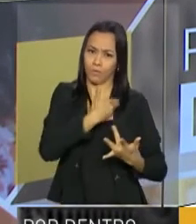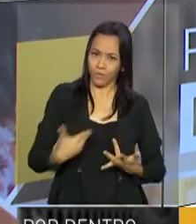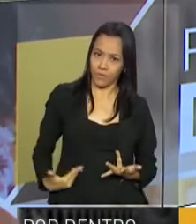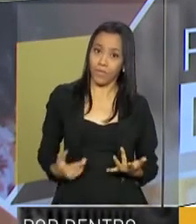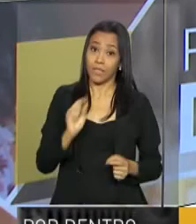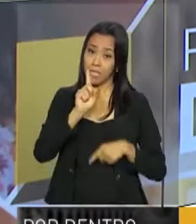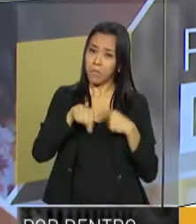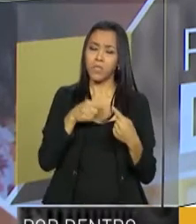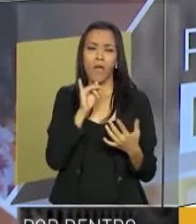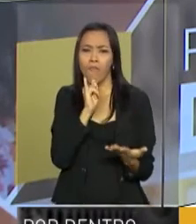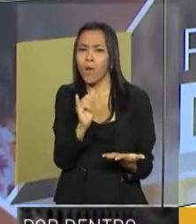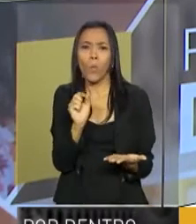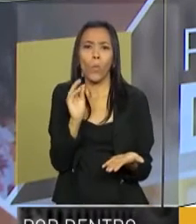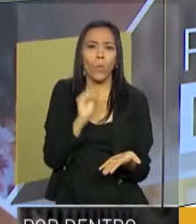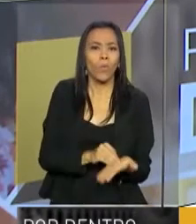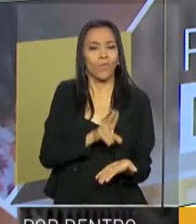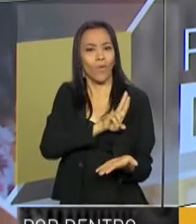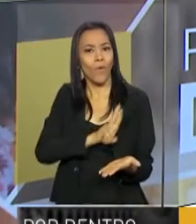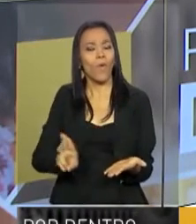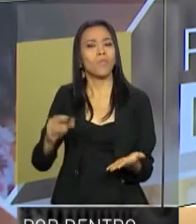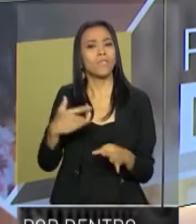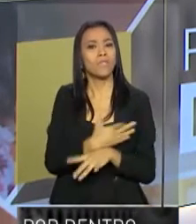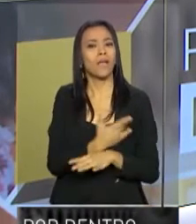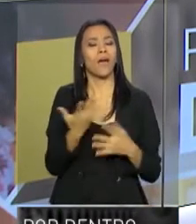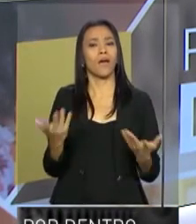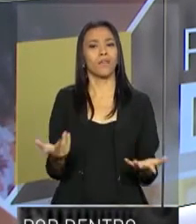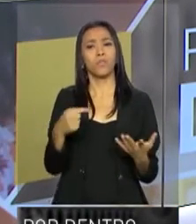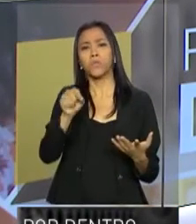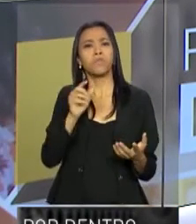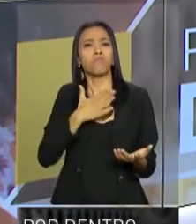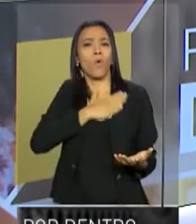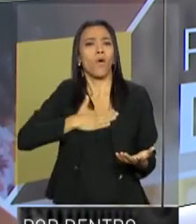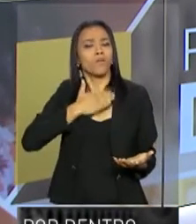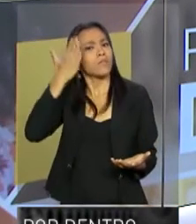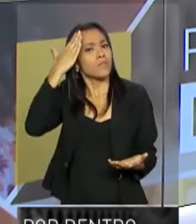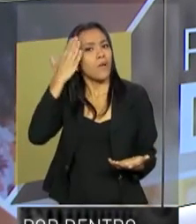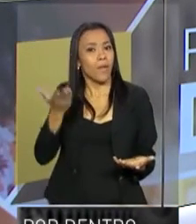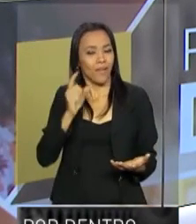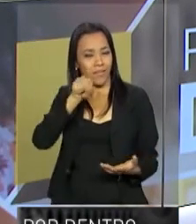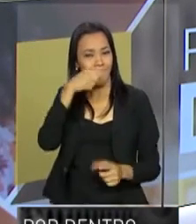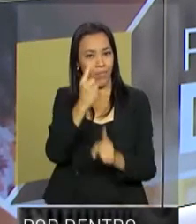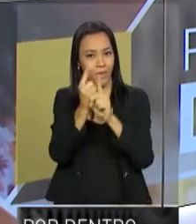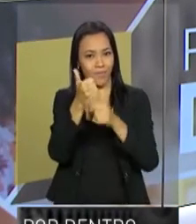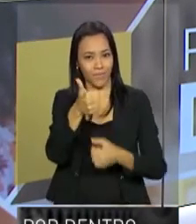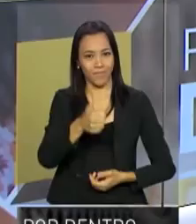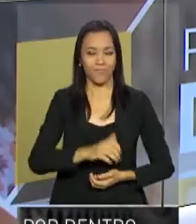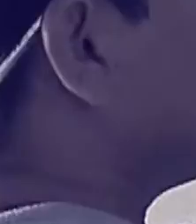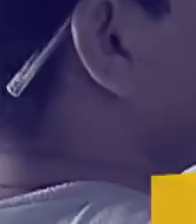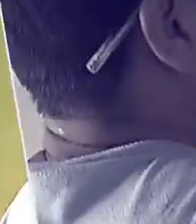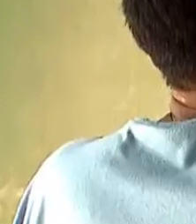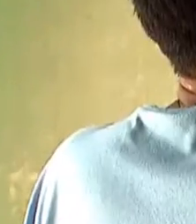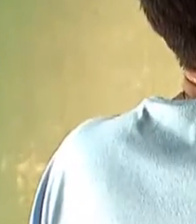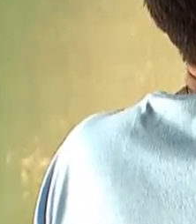pordentrodogoverno@presidencia.gov.br. Informe o seu nome, a cidade onde mora e o que você gostaria de saber. Até a próxima!